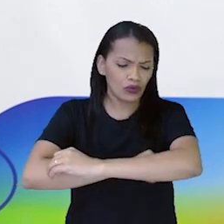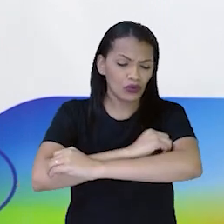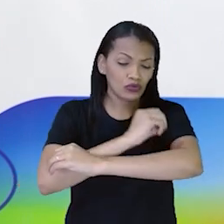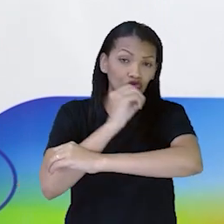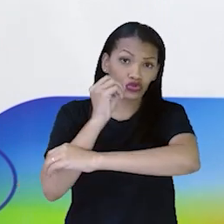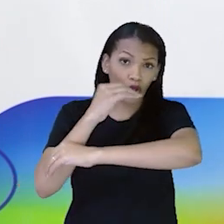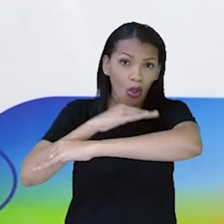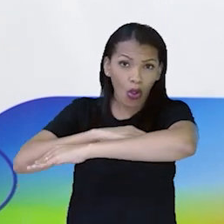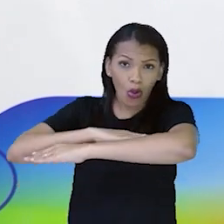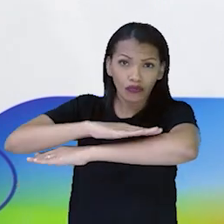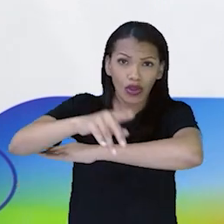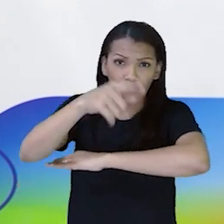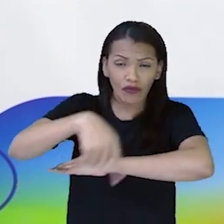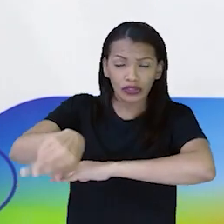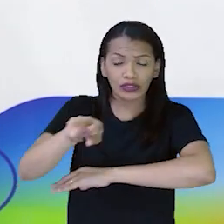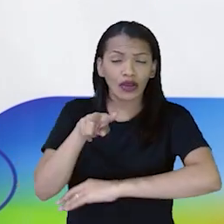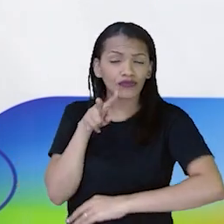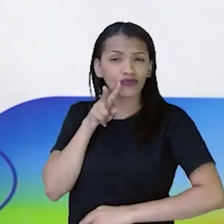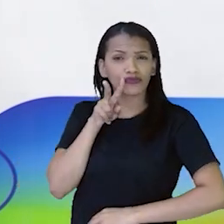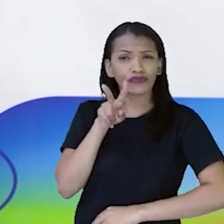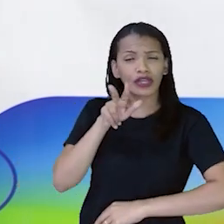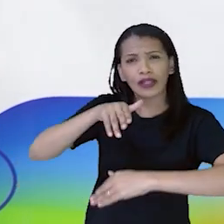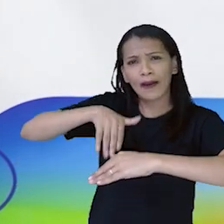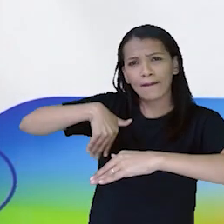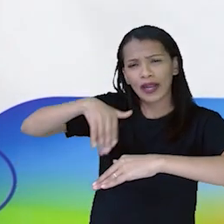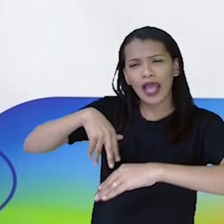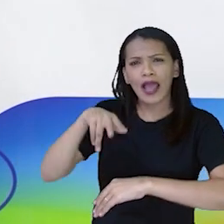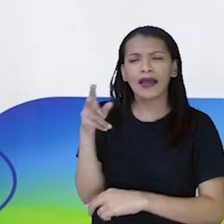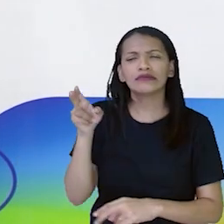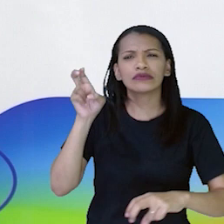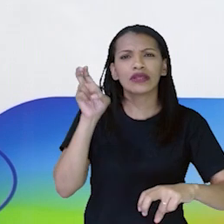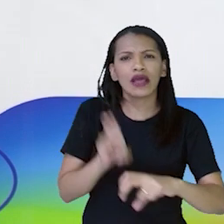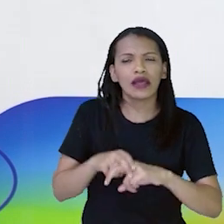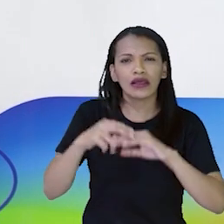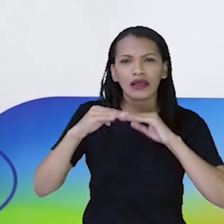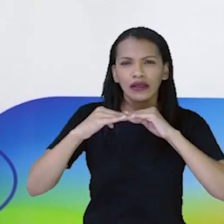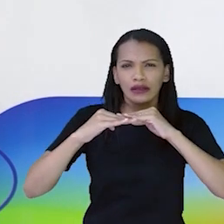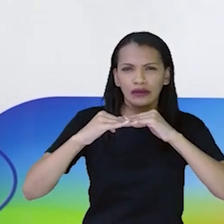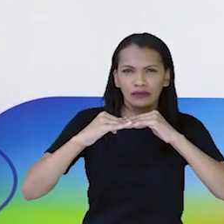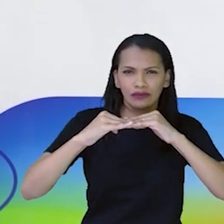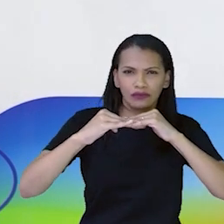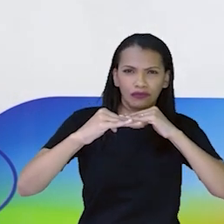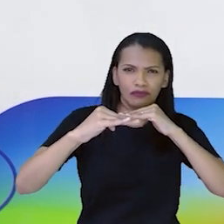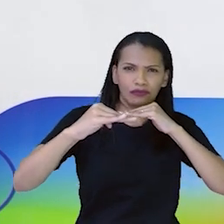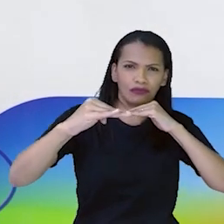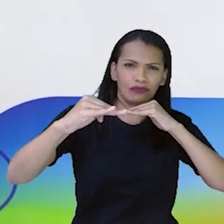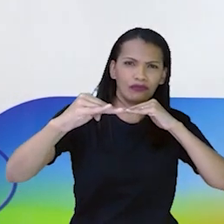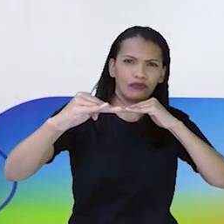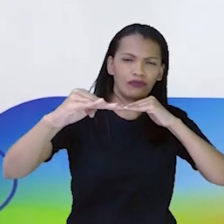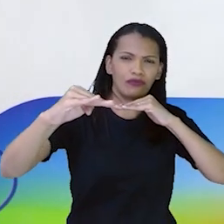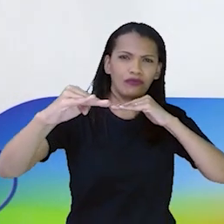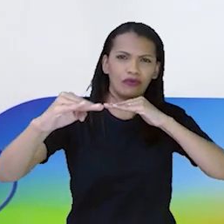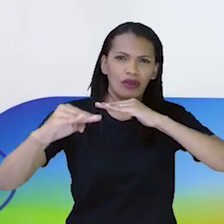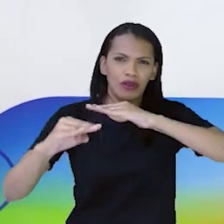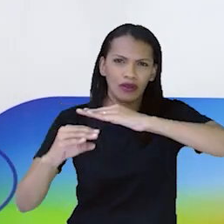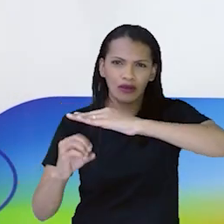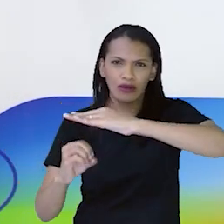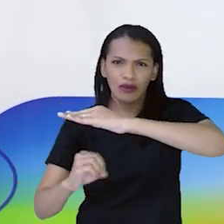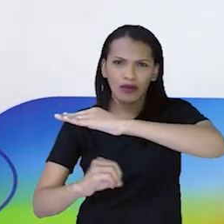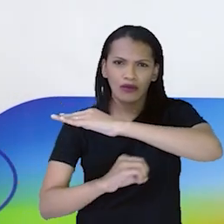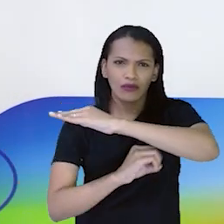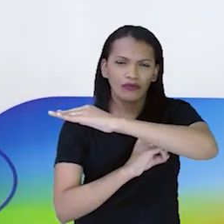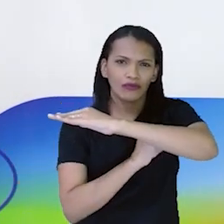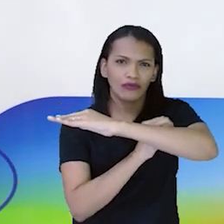ali de frente à praia, professora Abigail, as pessoas ficam vendo aquela linha do horizonte. Tem até música de linha do horizonte, bota na cabeça,